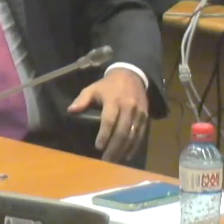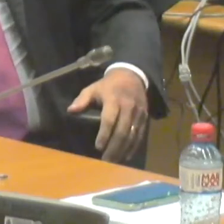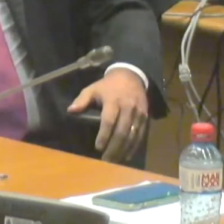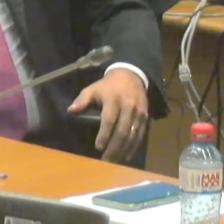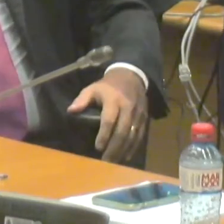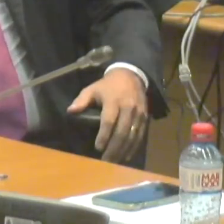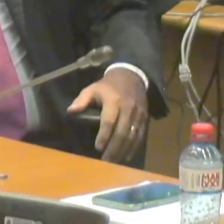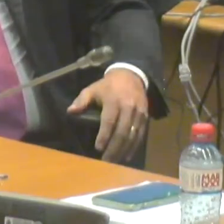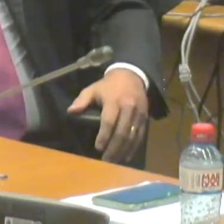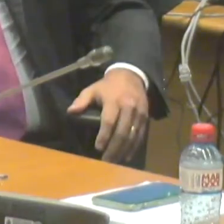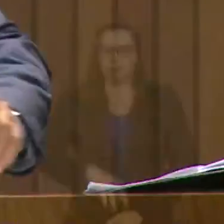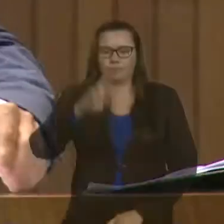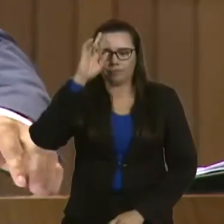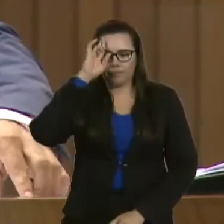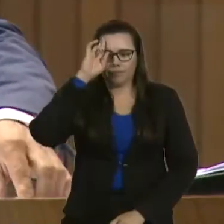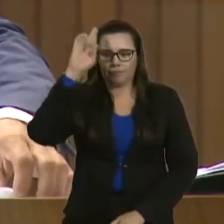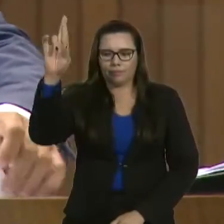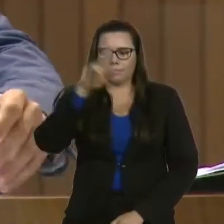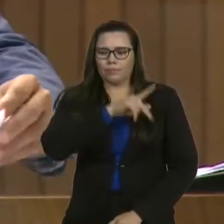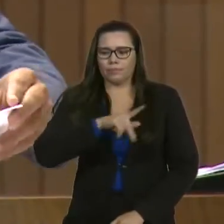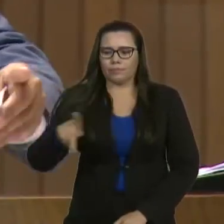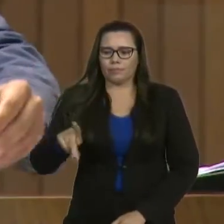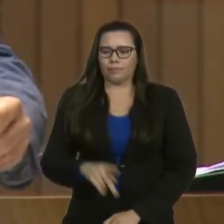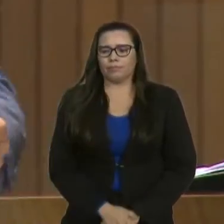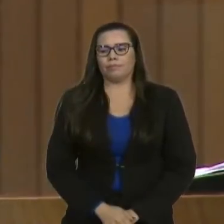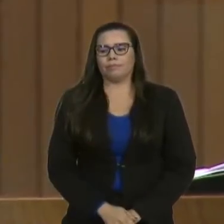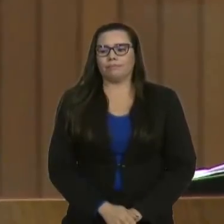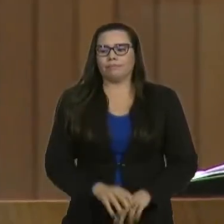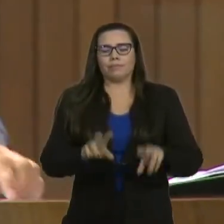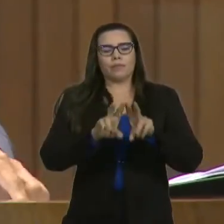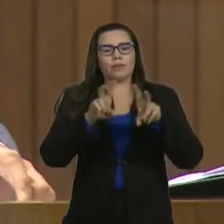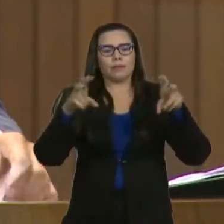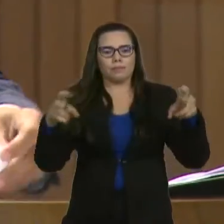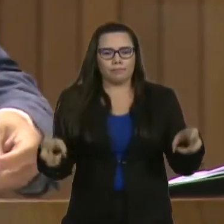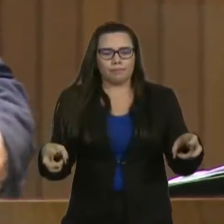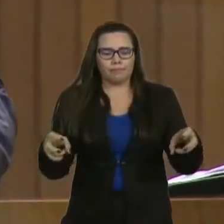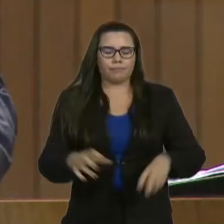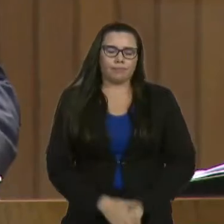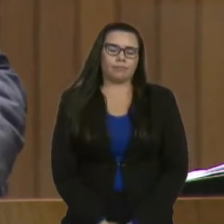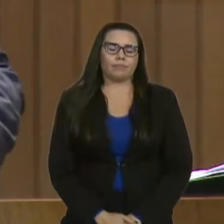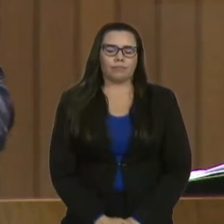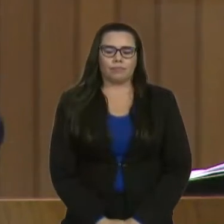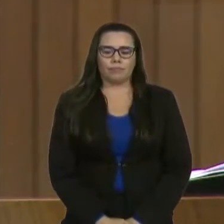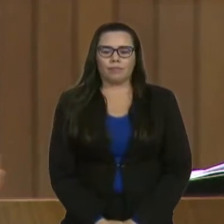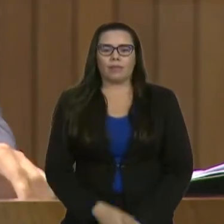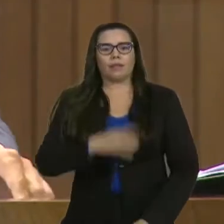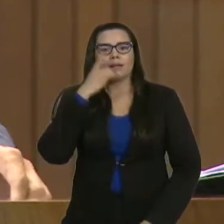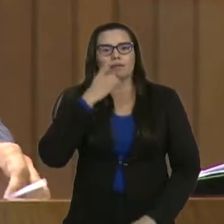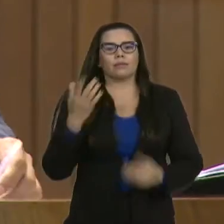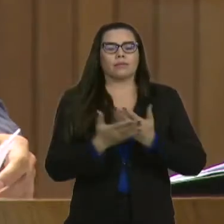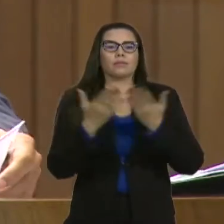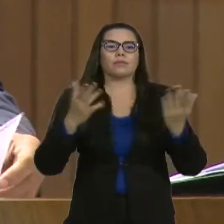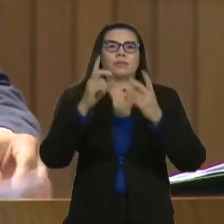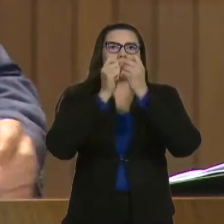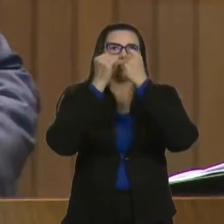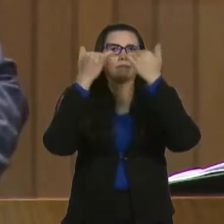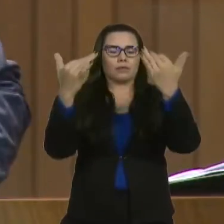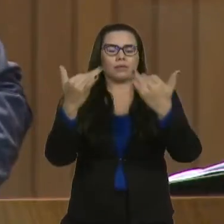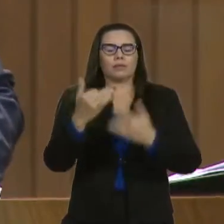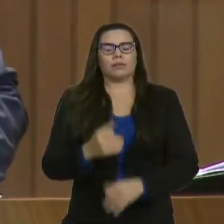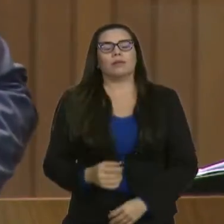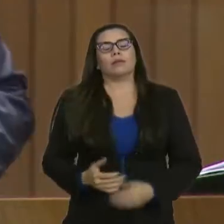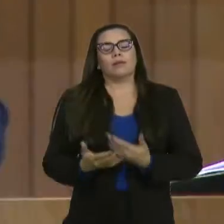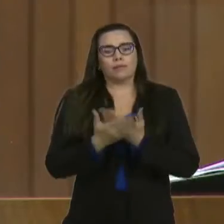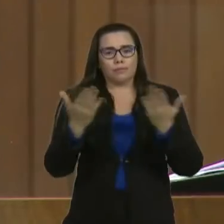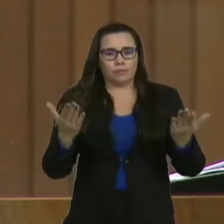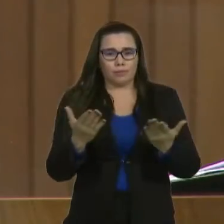o melhor presidente demais membros da mesa senhoras e senhores deputados haveria impressa internautas e telespectadores da